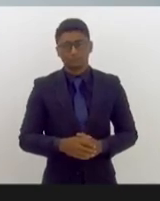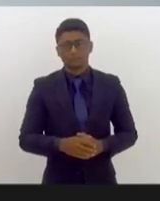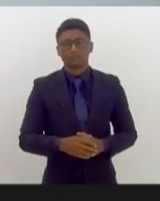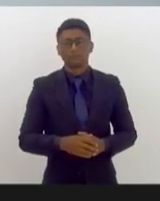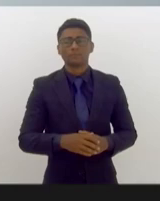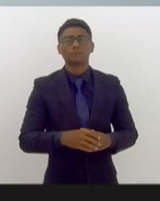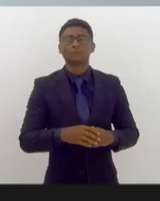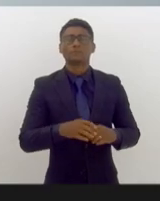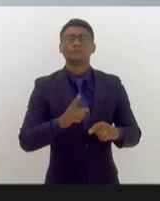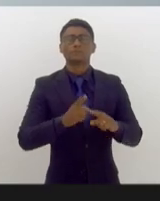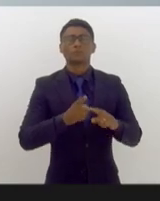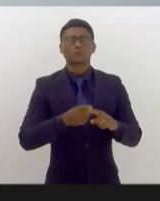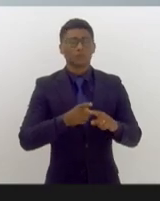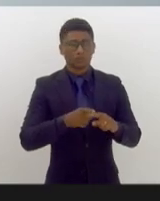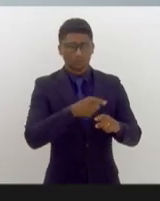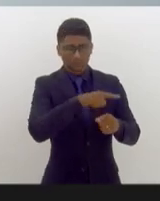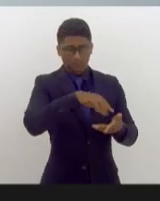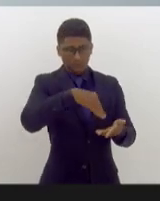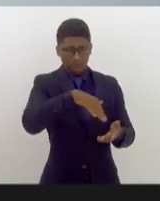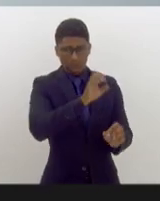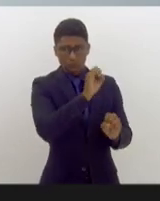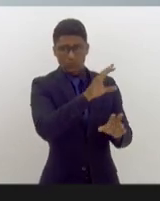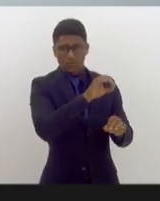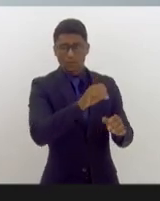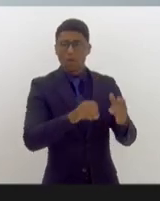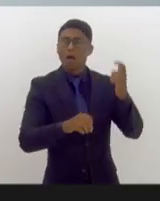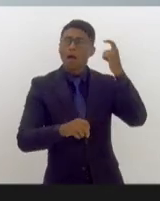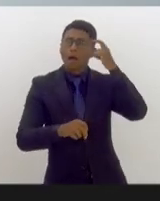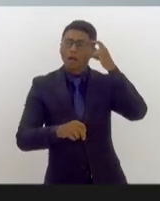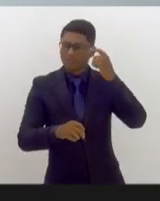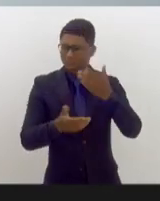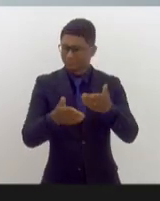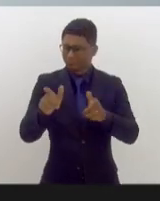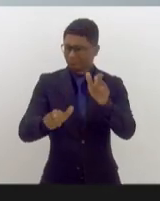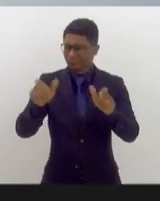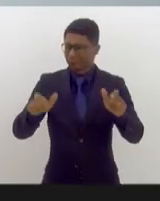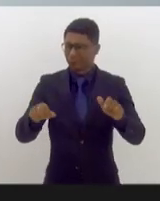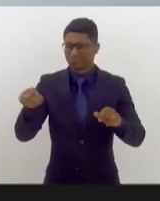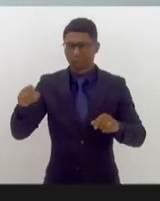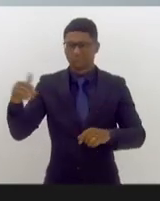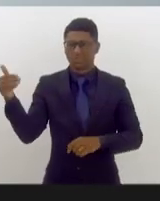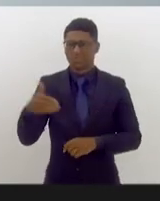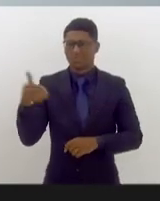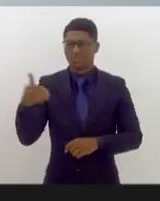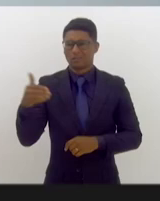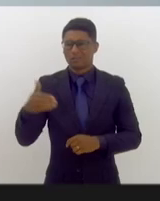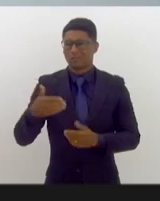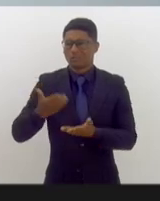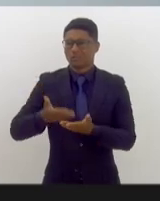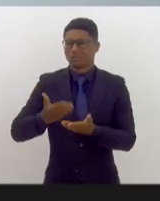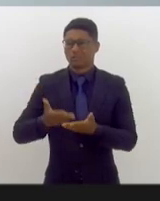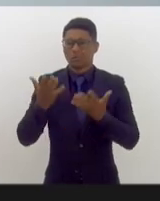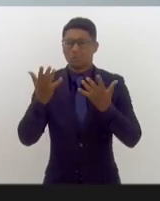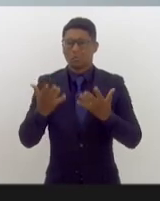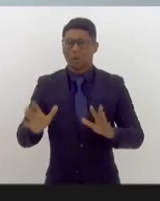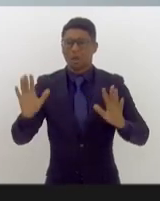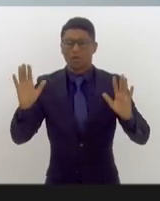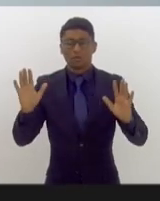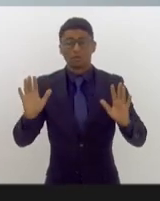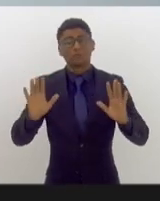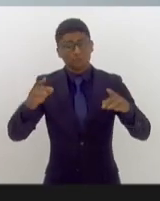direito à educação e que deve ser garantido a todos pelo Estado, porque é um